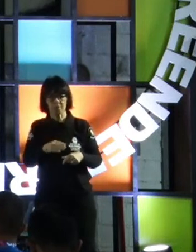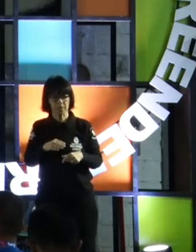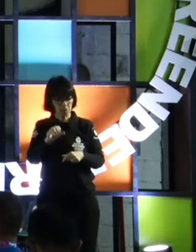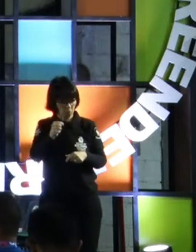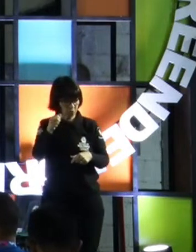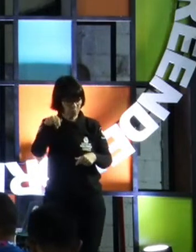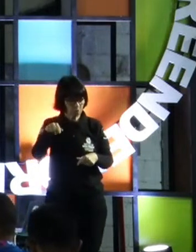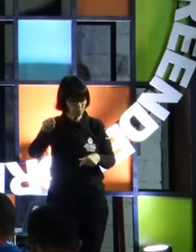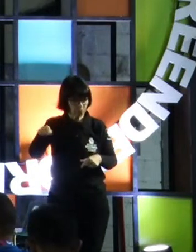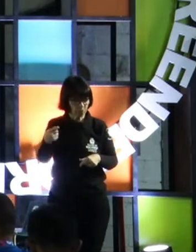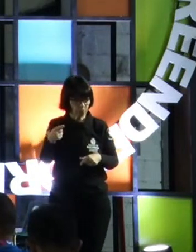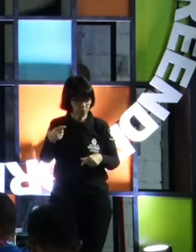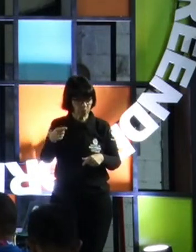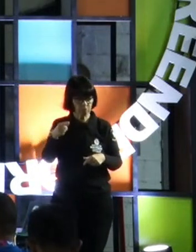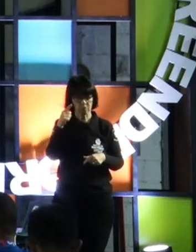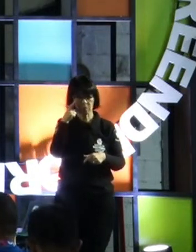é?